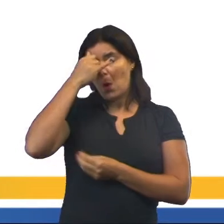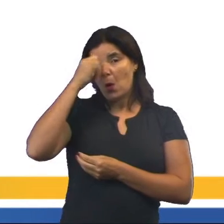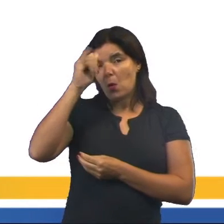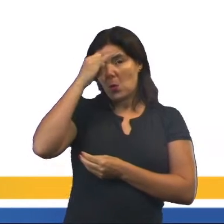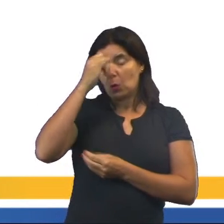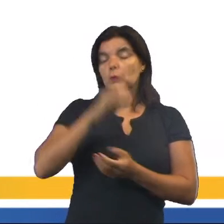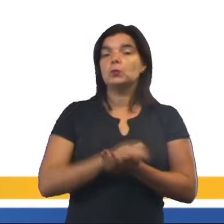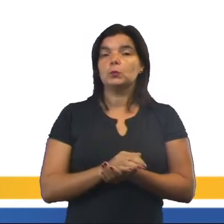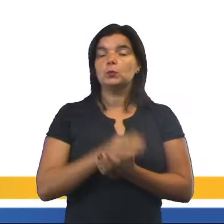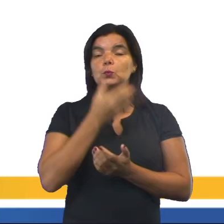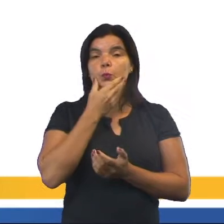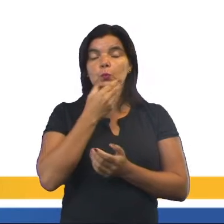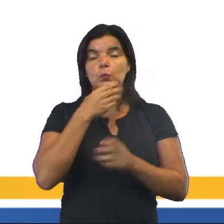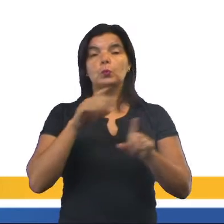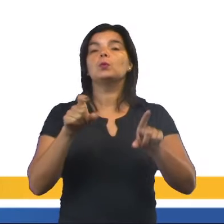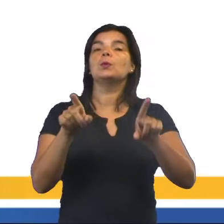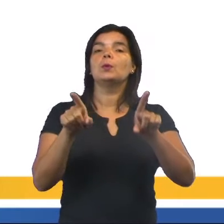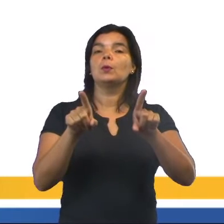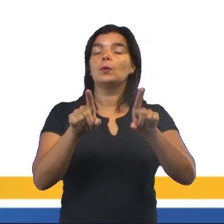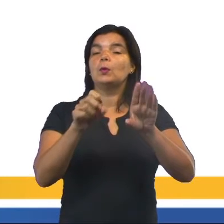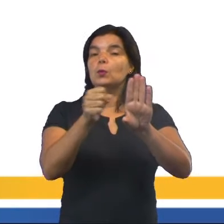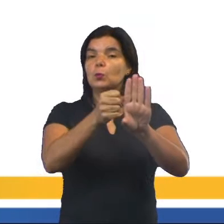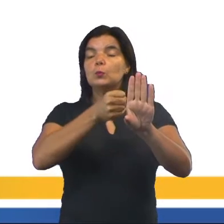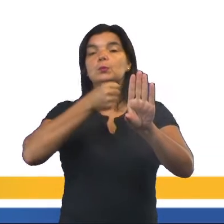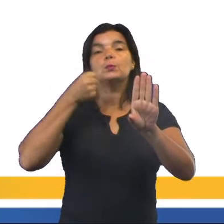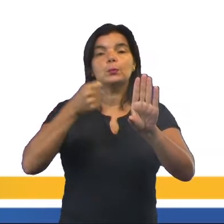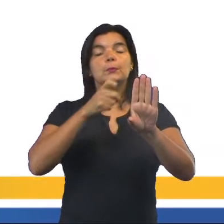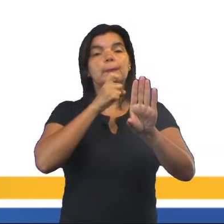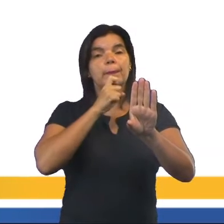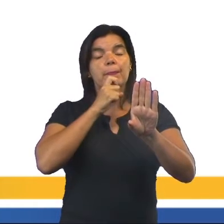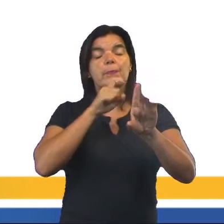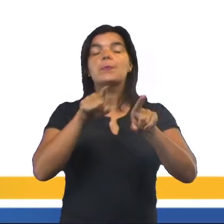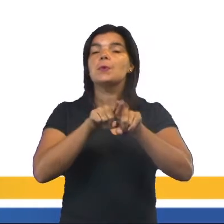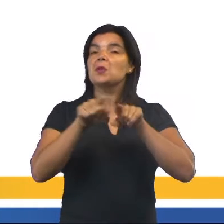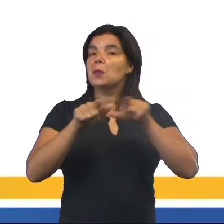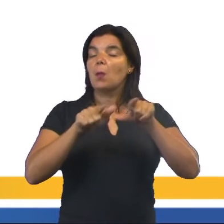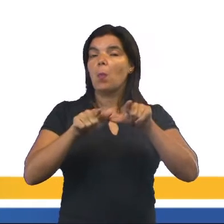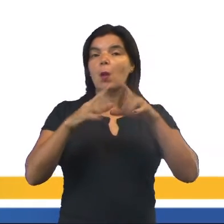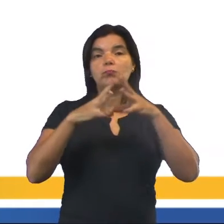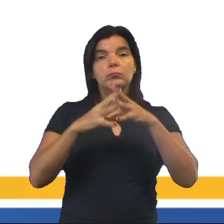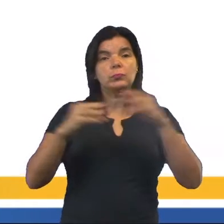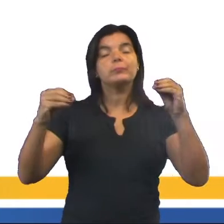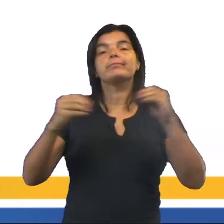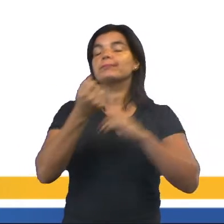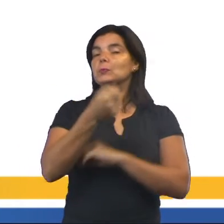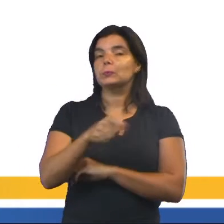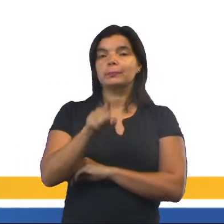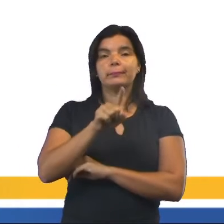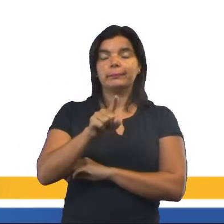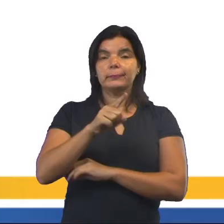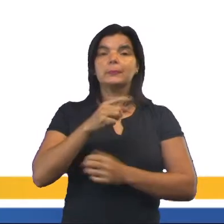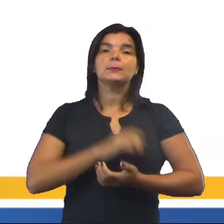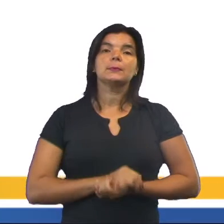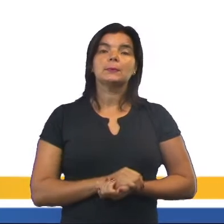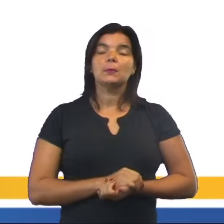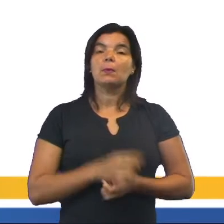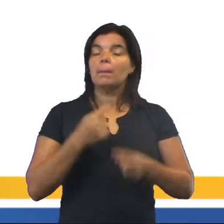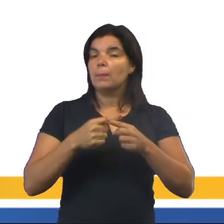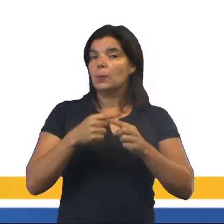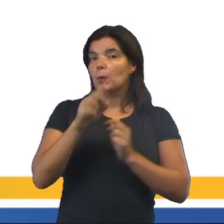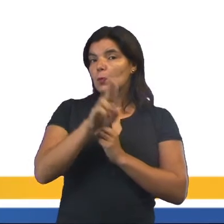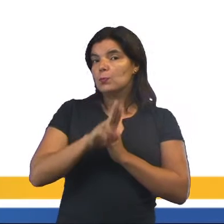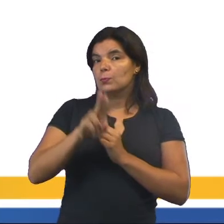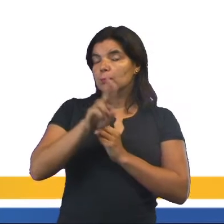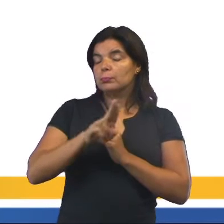invenção do refrigerador, né, da geladeira, esse trabalho não foi mais necessário. As pessoas passaram